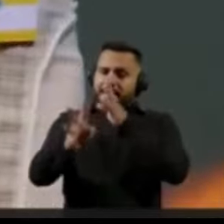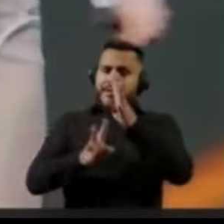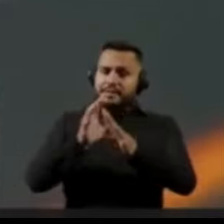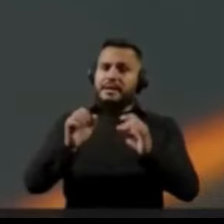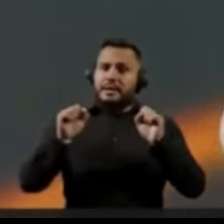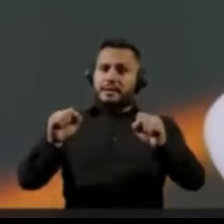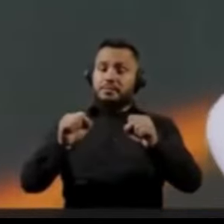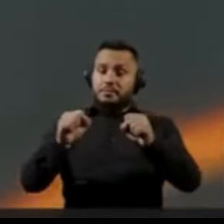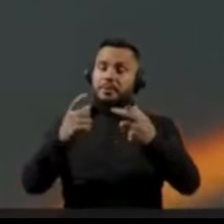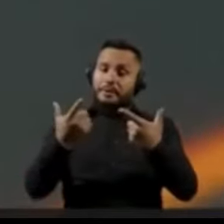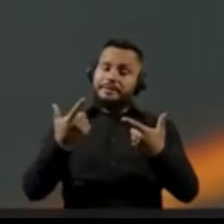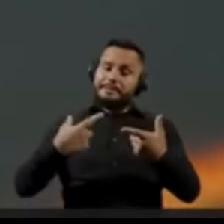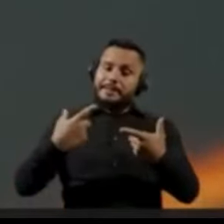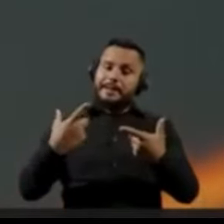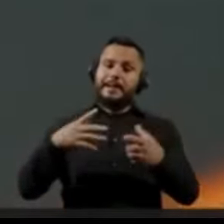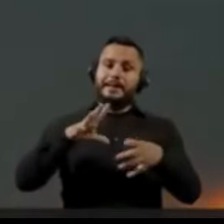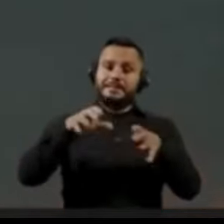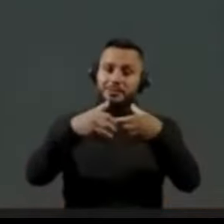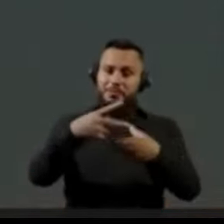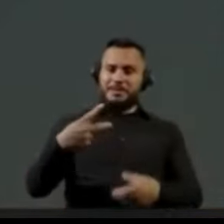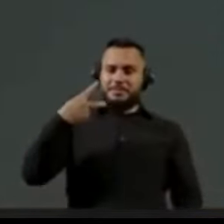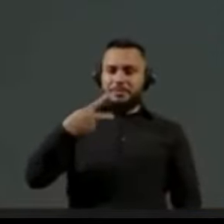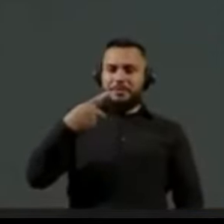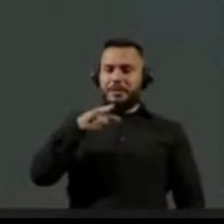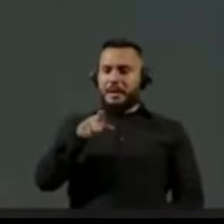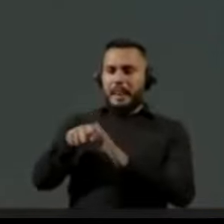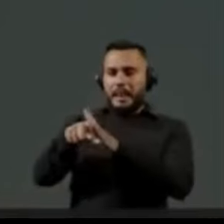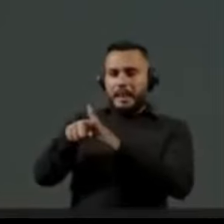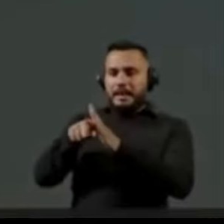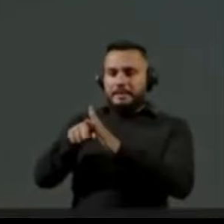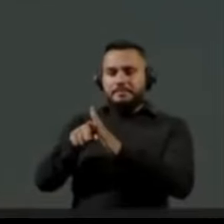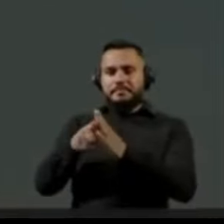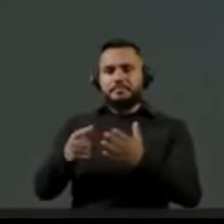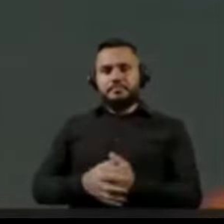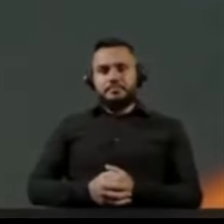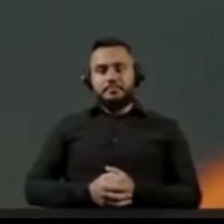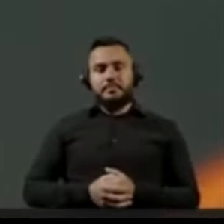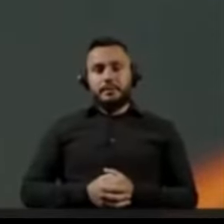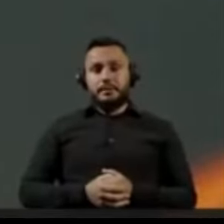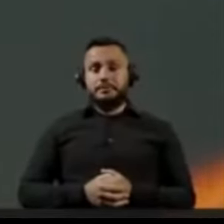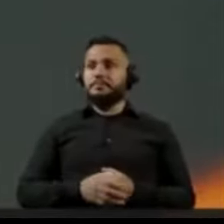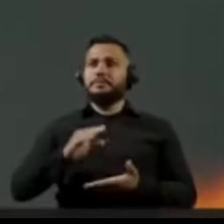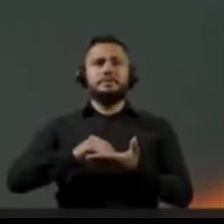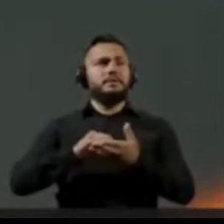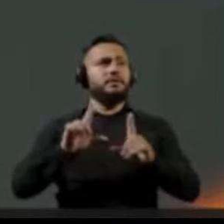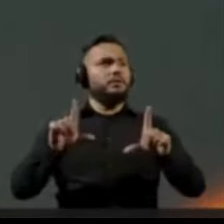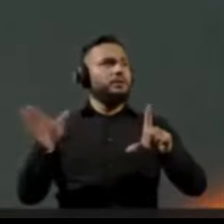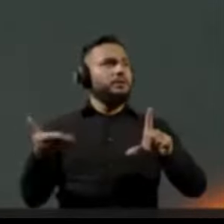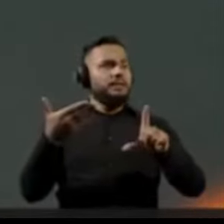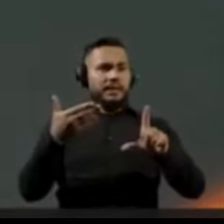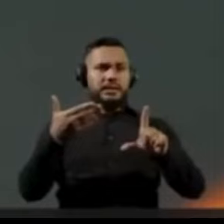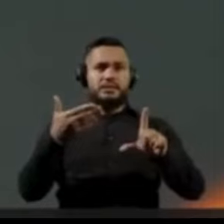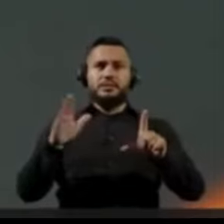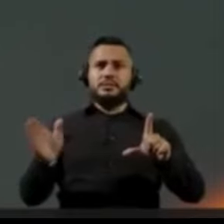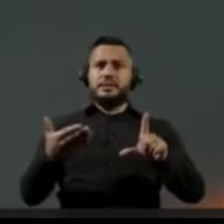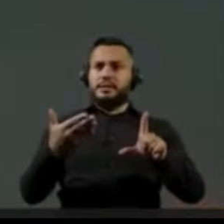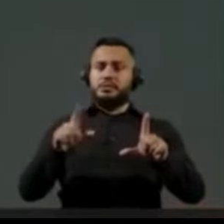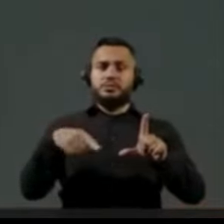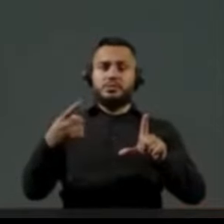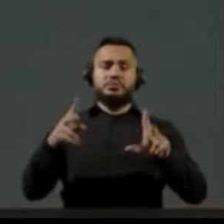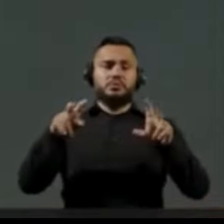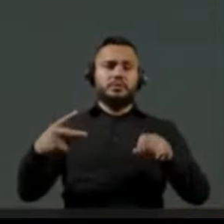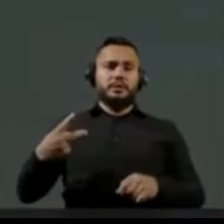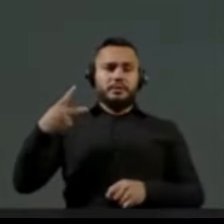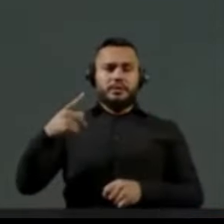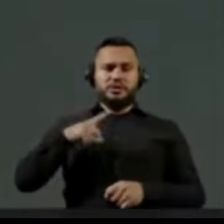alvo dessa procuradoria. E na calamidade em especial... Está faltando o próximo slide, pessoal, se a produção puder passar para frente, porque era um slide que falava da procuradoria,